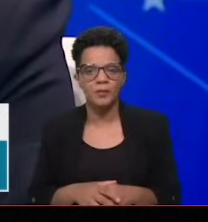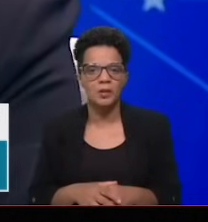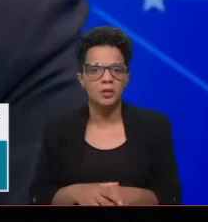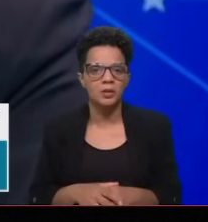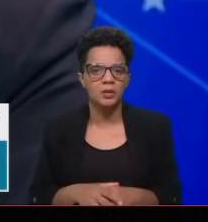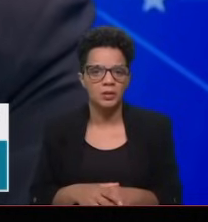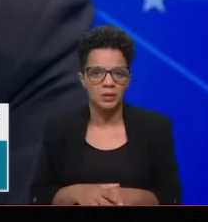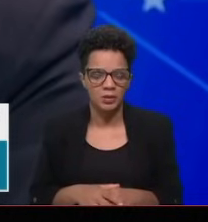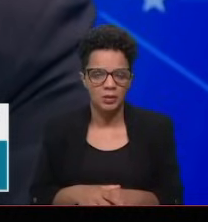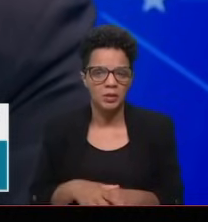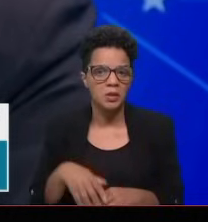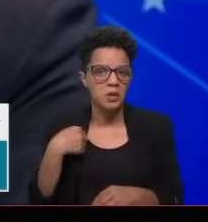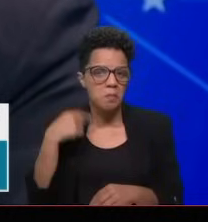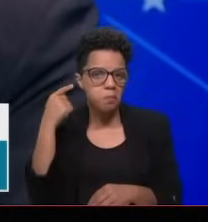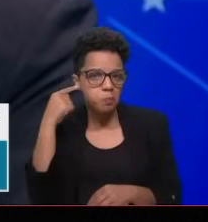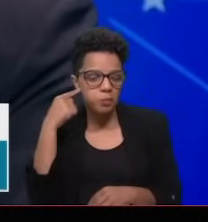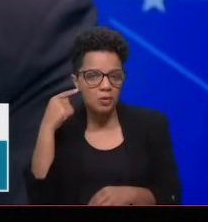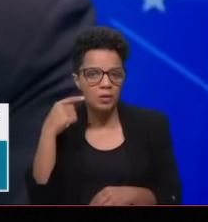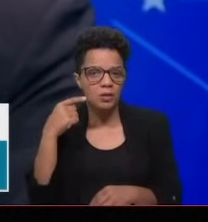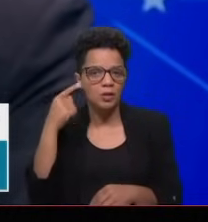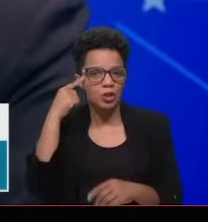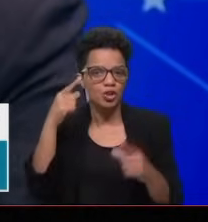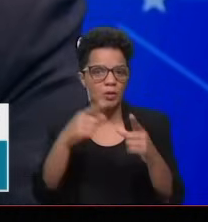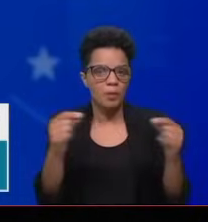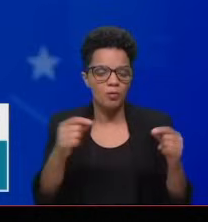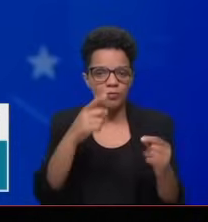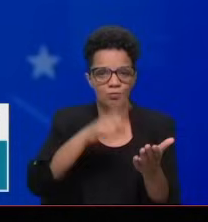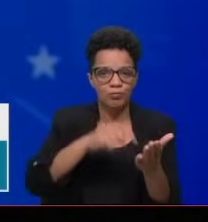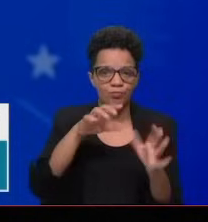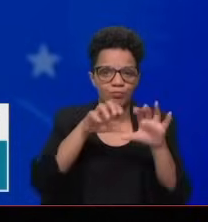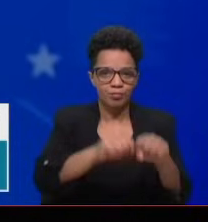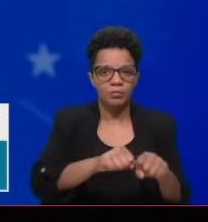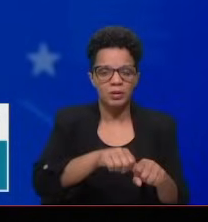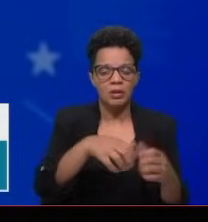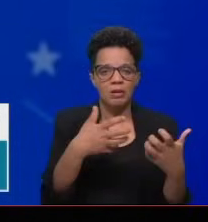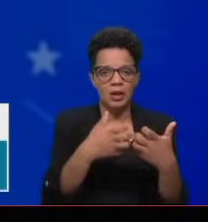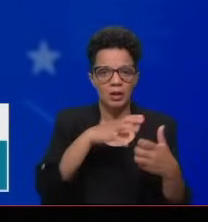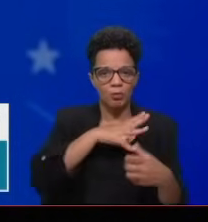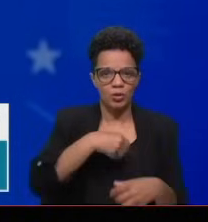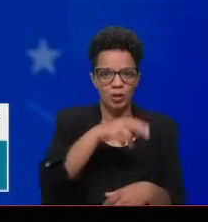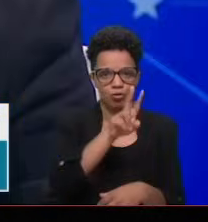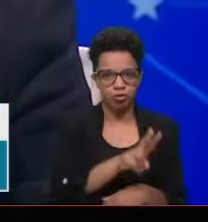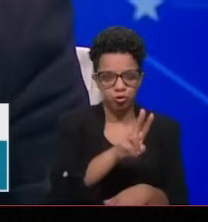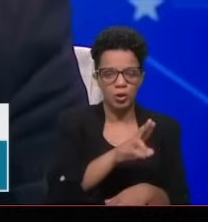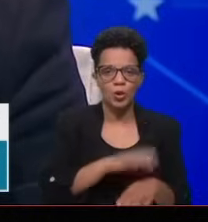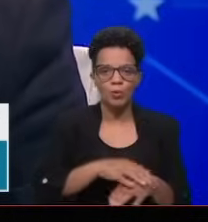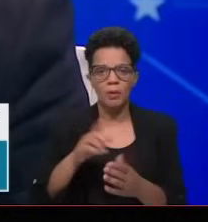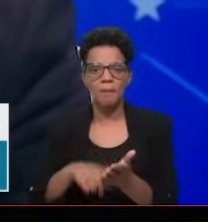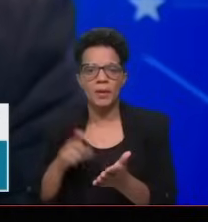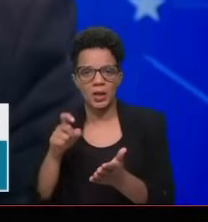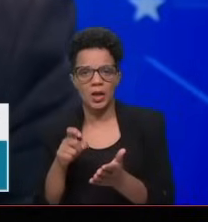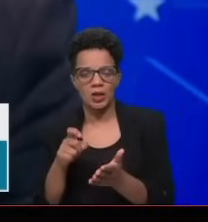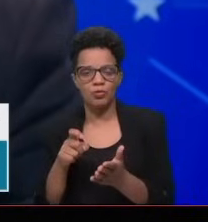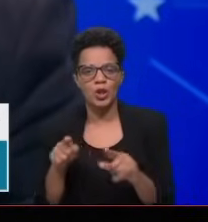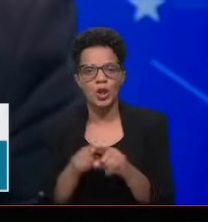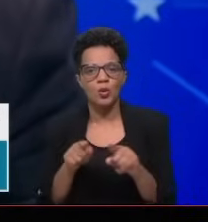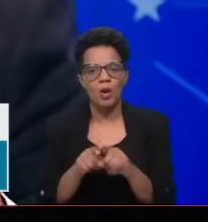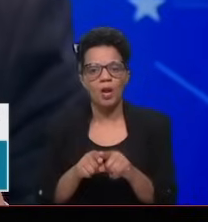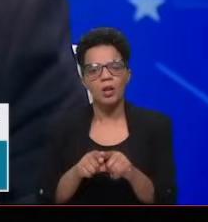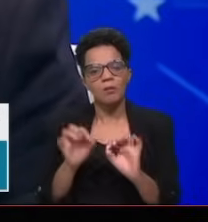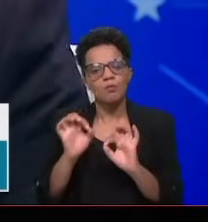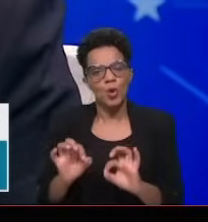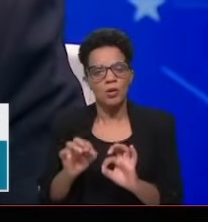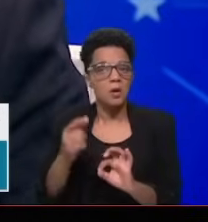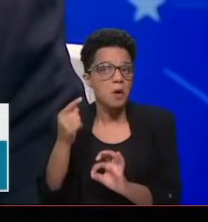diz-se que os japoneses não invadiram os Estados Unidos na segunda guerra mundial porque os americanos era um povo Armado